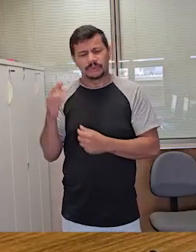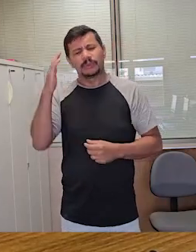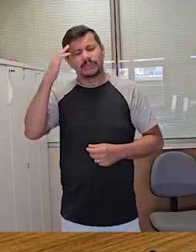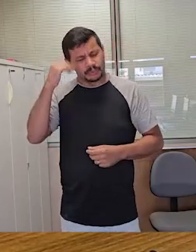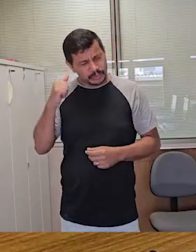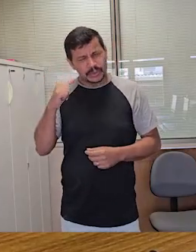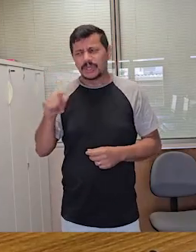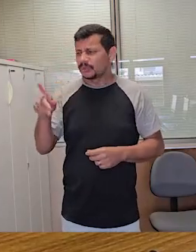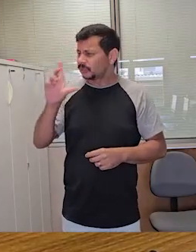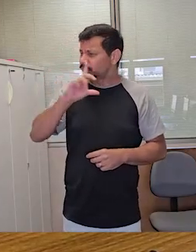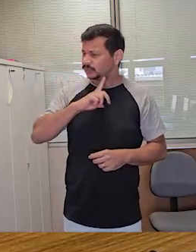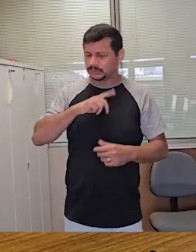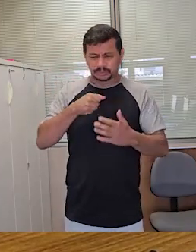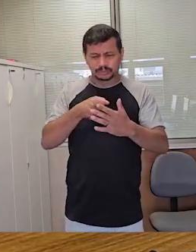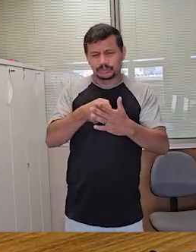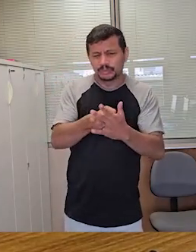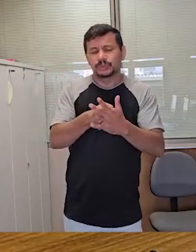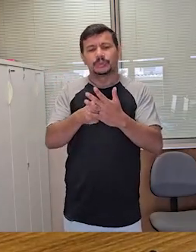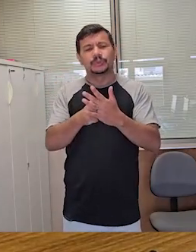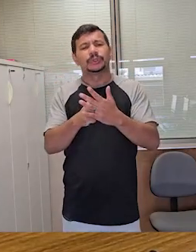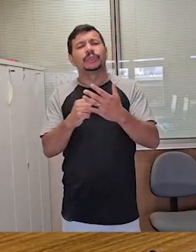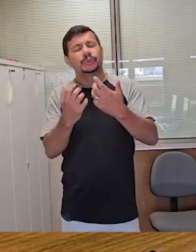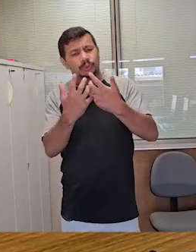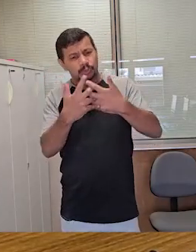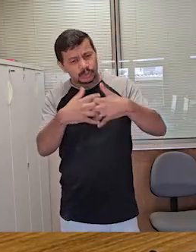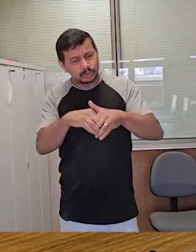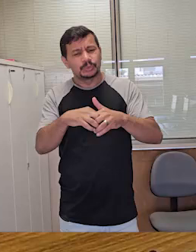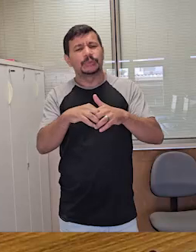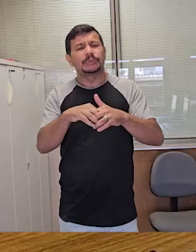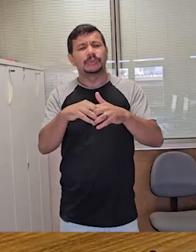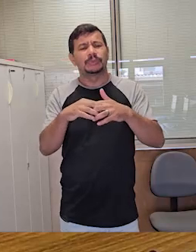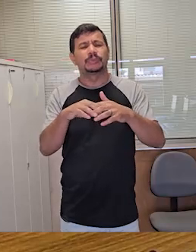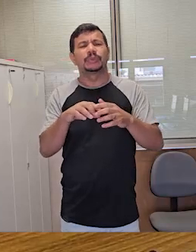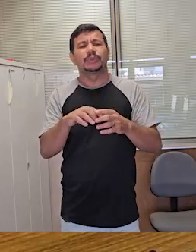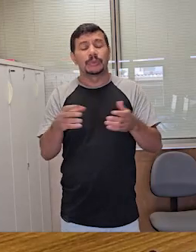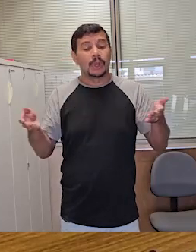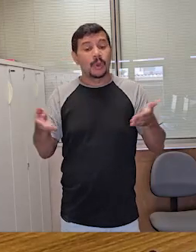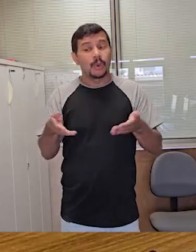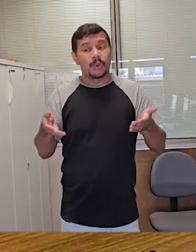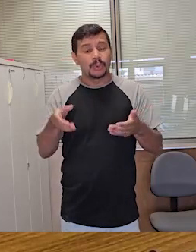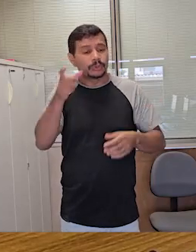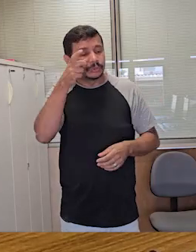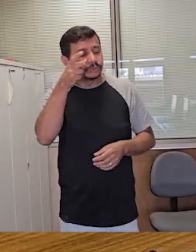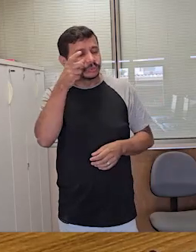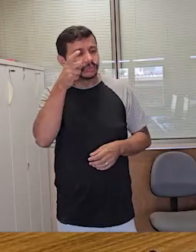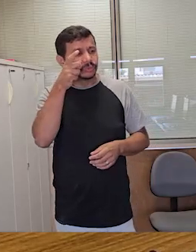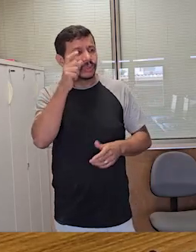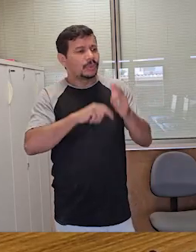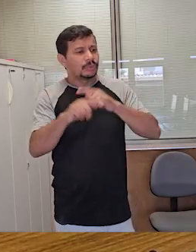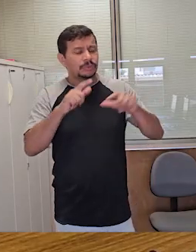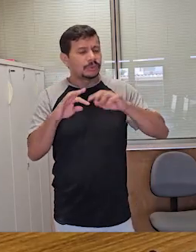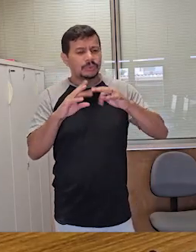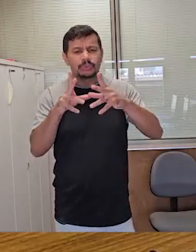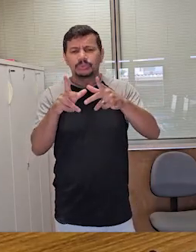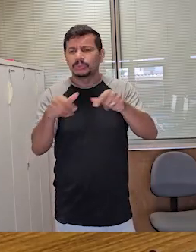dos desafios que a gente tem no ramo metalúrgico. Mas hoje você olha a classe trabalhadora